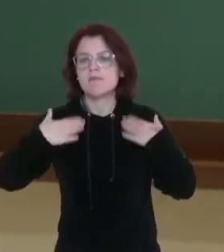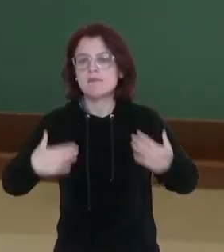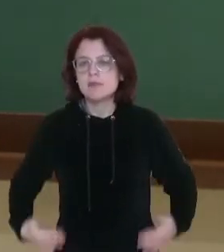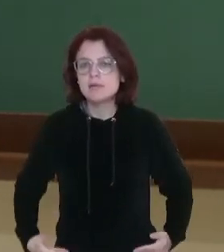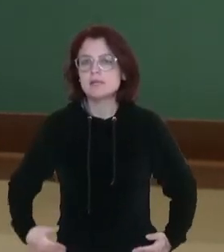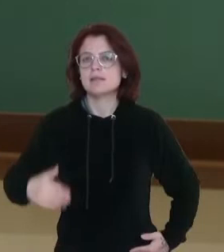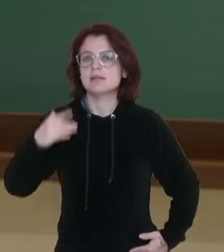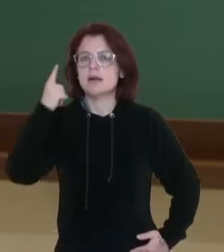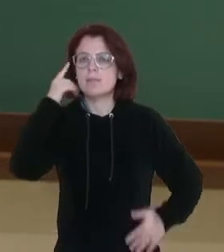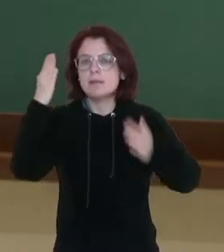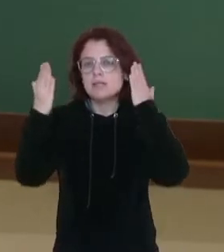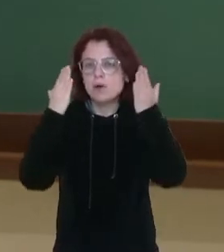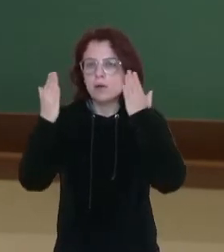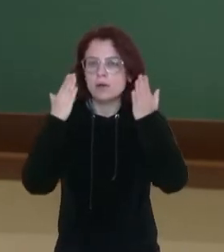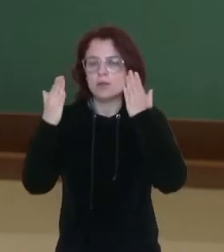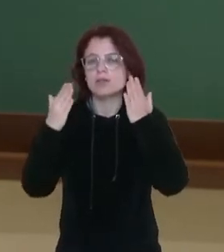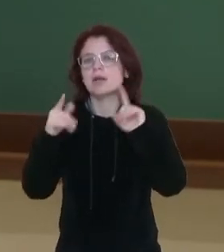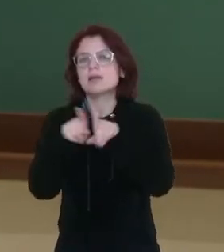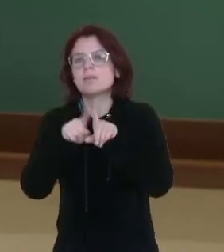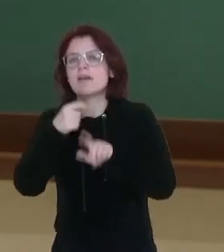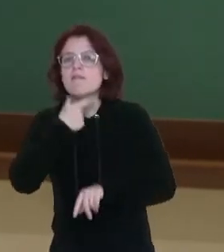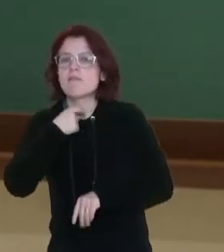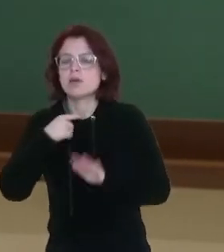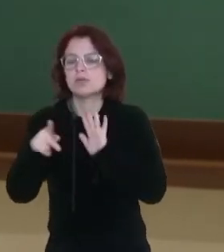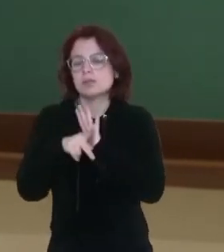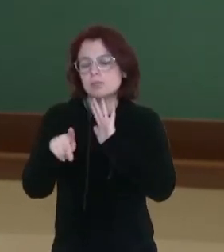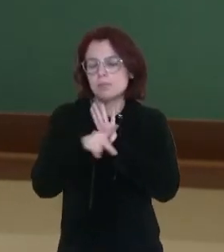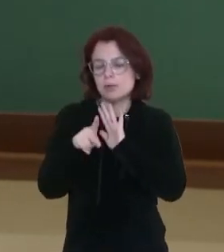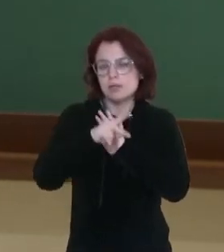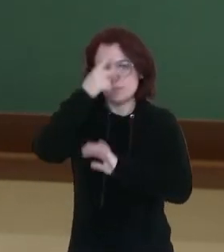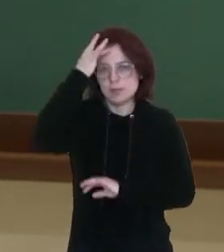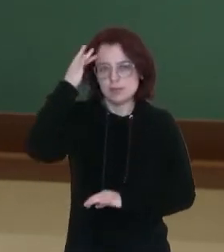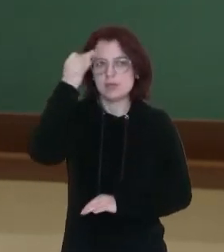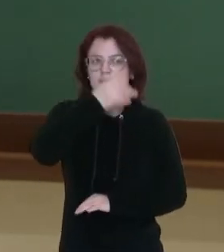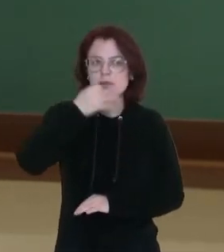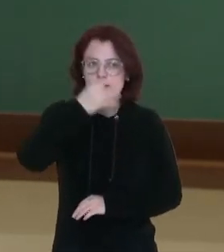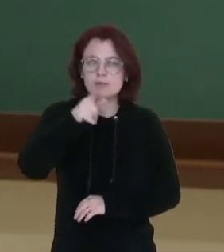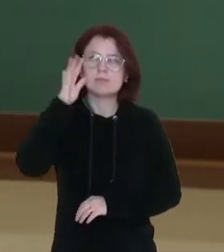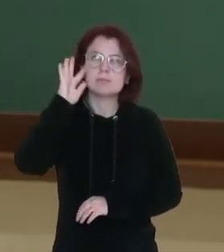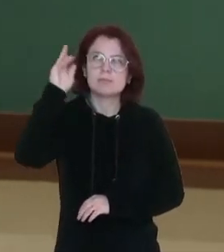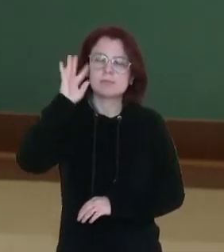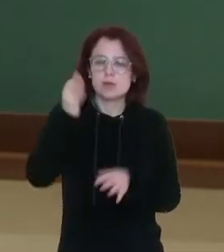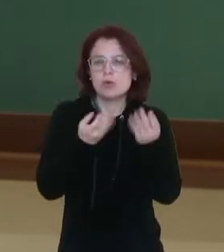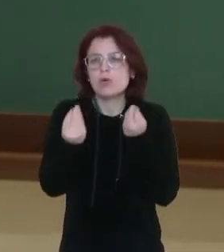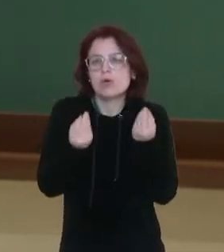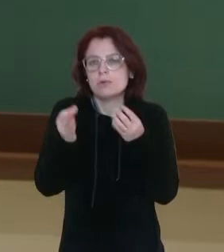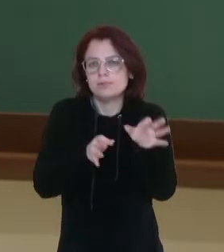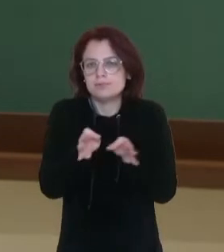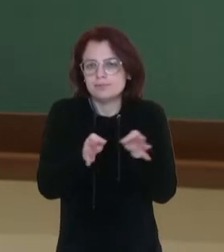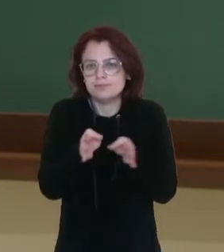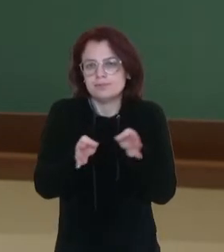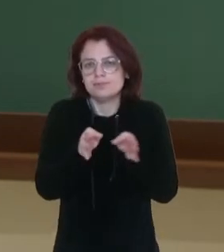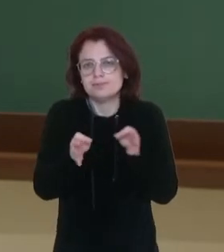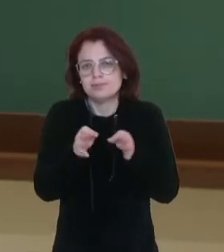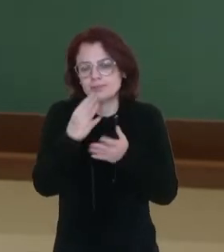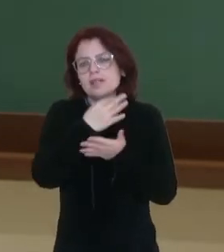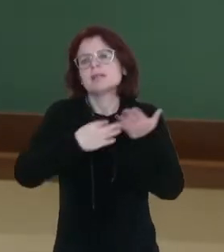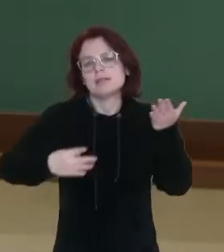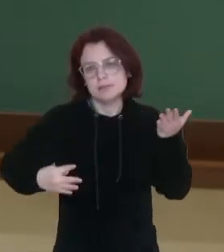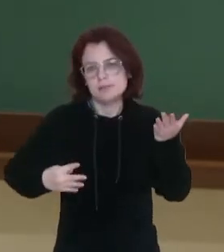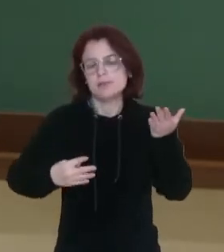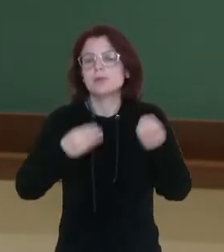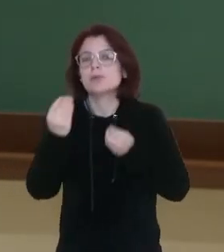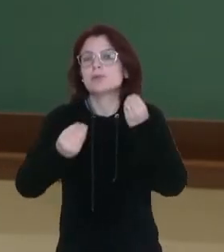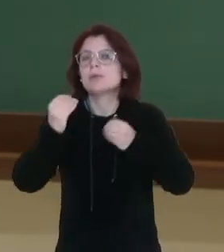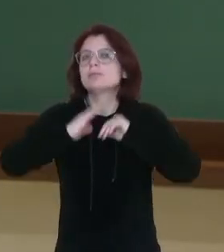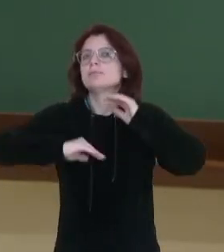personagens e a voz do narrador. Então tudo isso para vocês já irem aí povoando a imaginação de vocês, pensando como que vai ser a